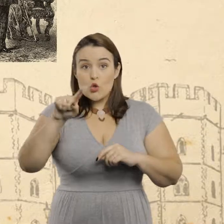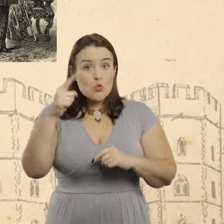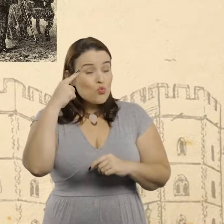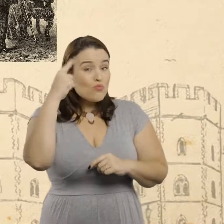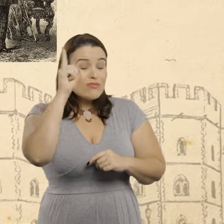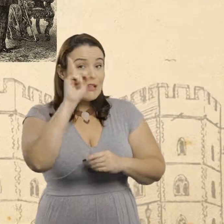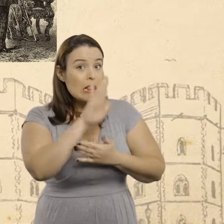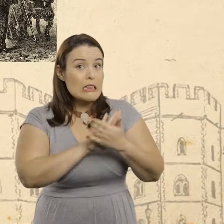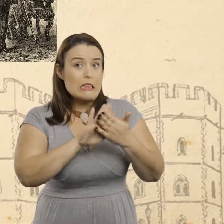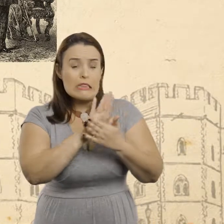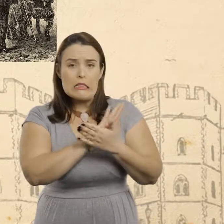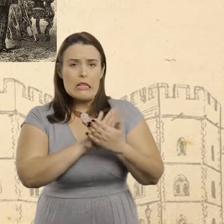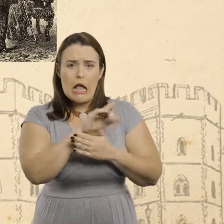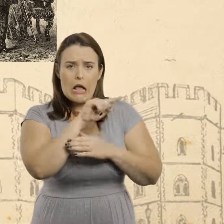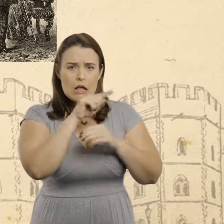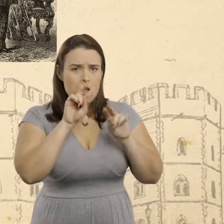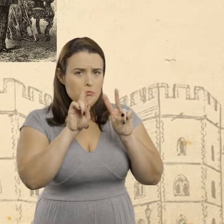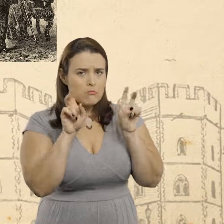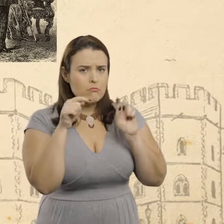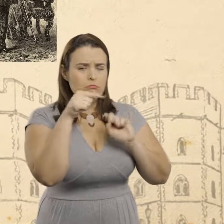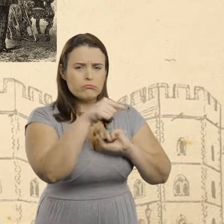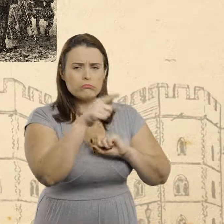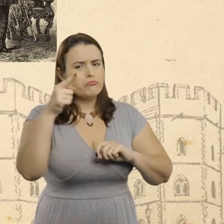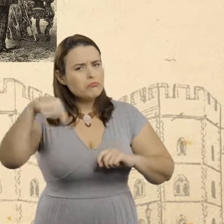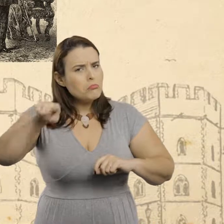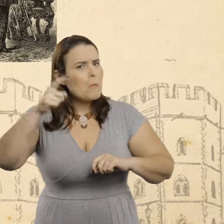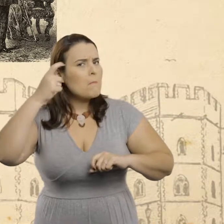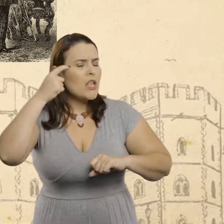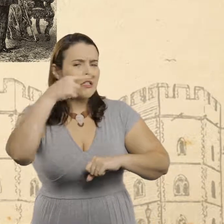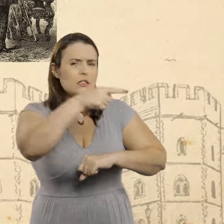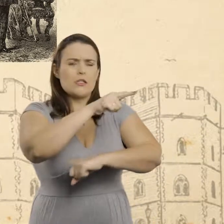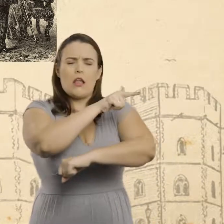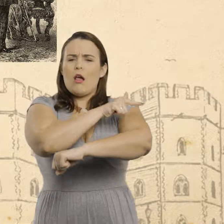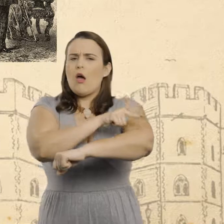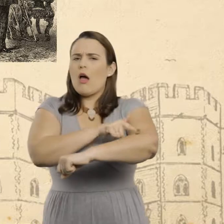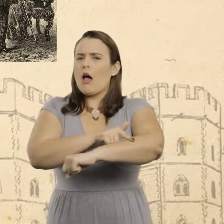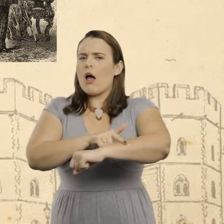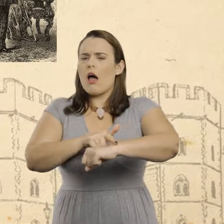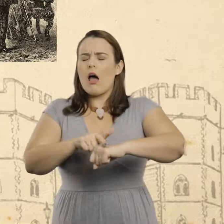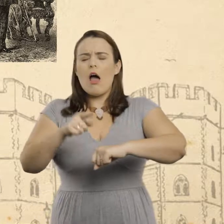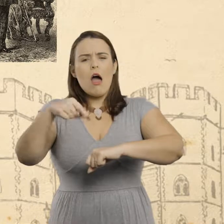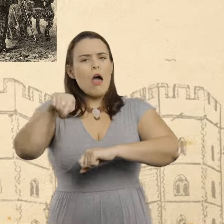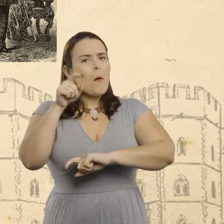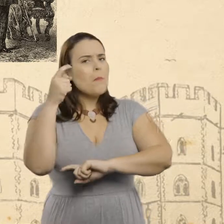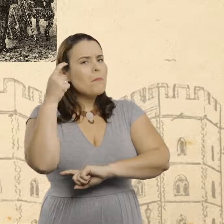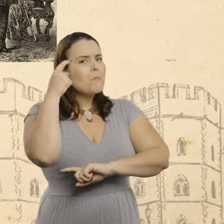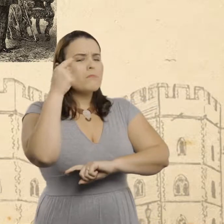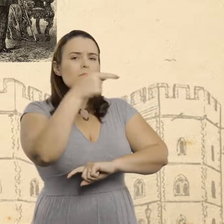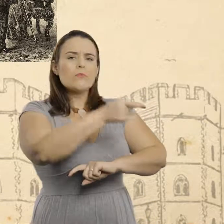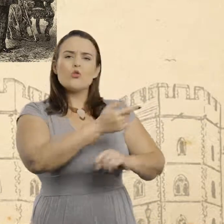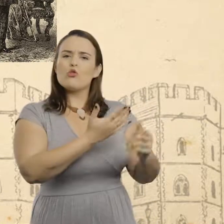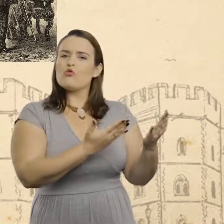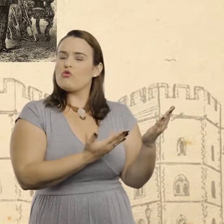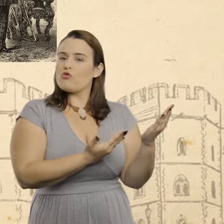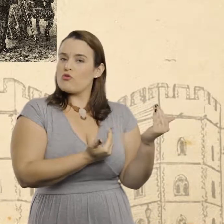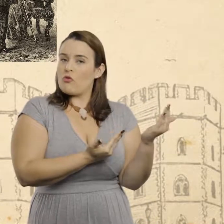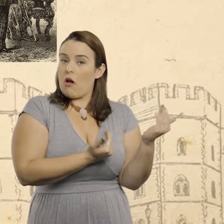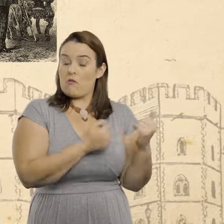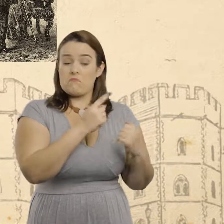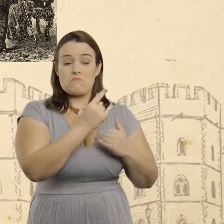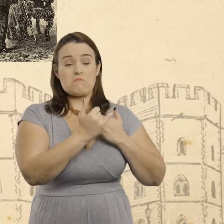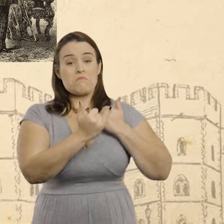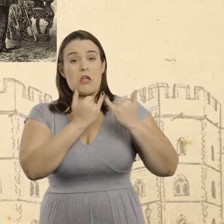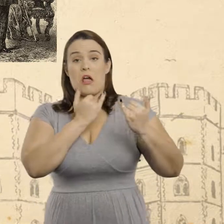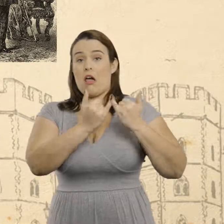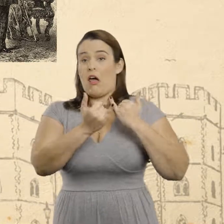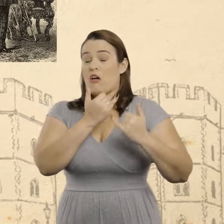sobre ele. Todos achavam que ele era um homem muito educado. As pessoas achavam que ele estava sempre jovem.